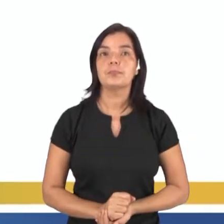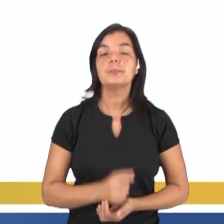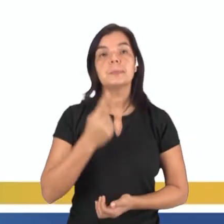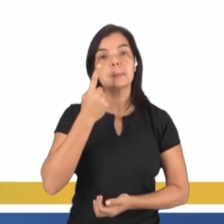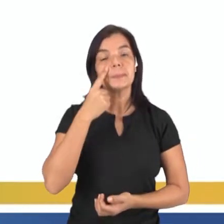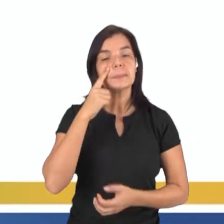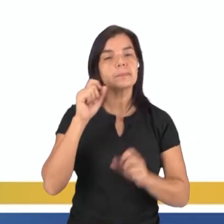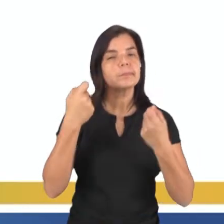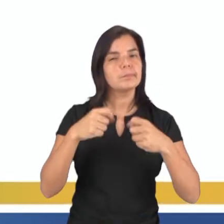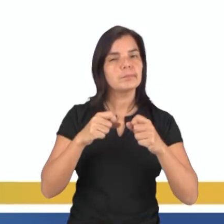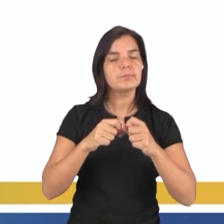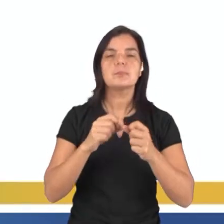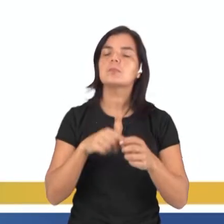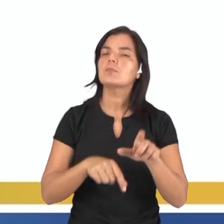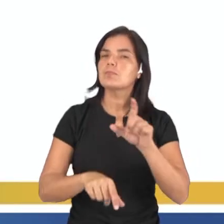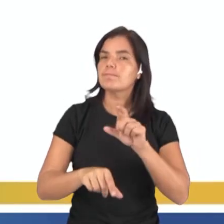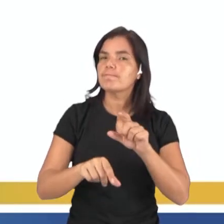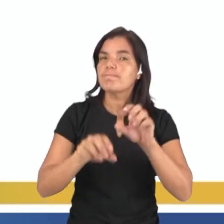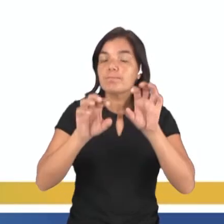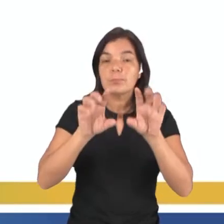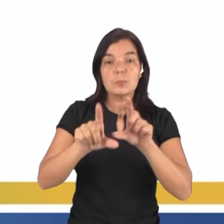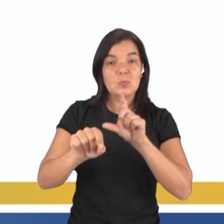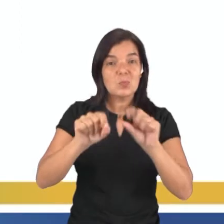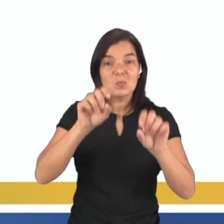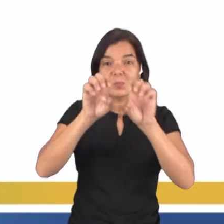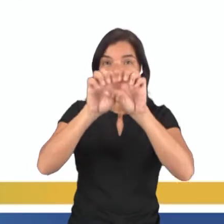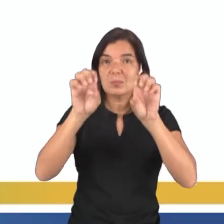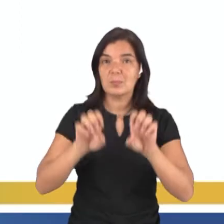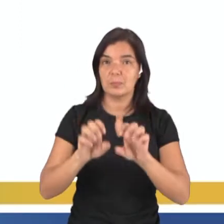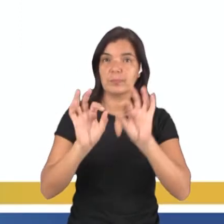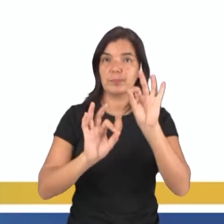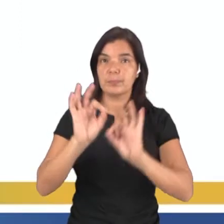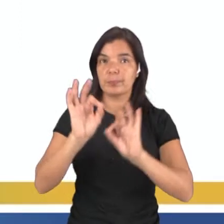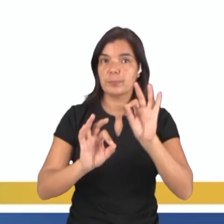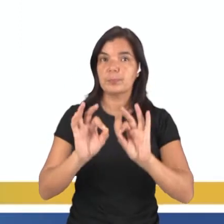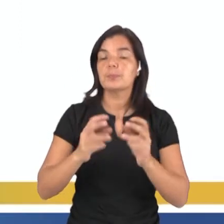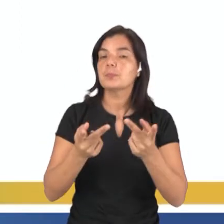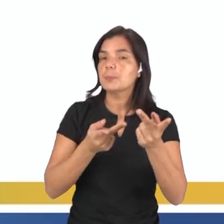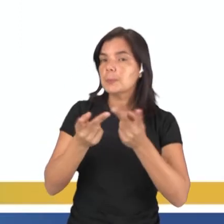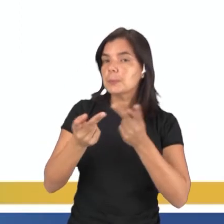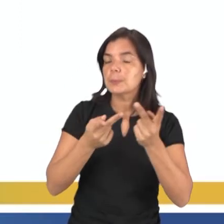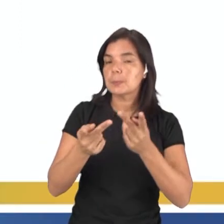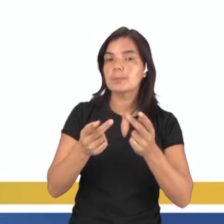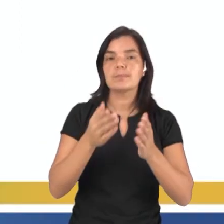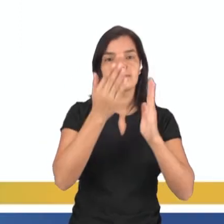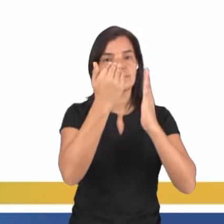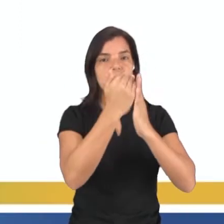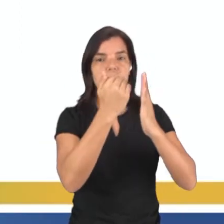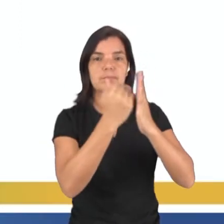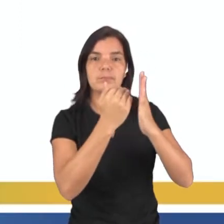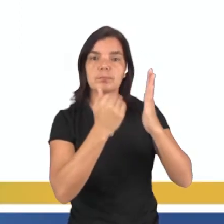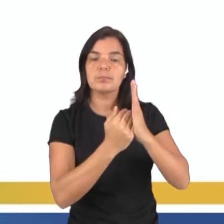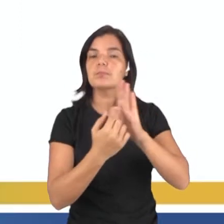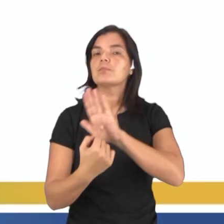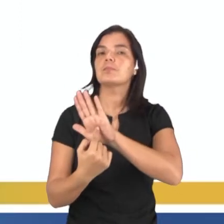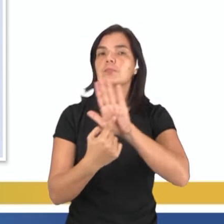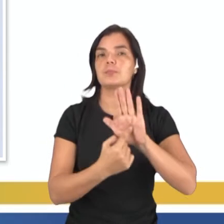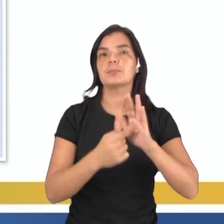Além disso, nós devemos delinear a estrutura da apresentação, fazendo para isso um plano para as etapas de